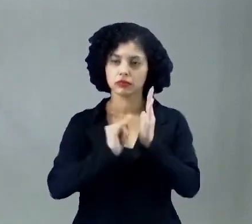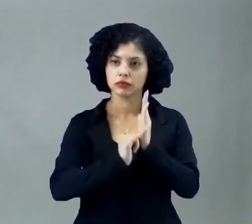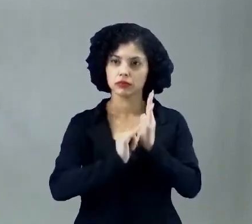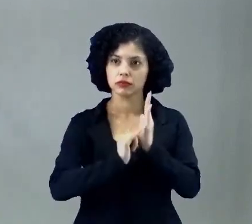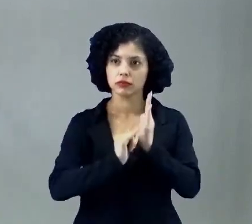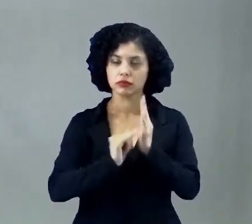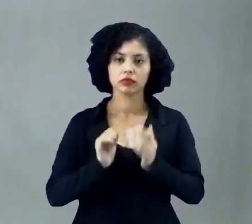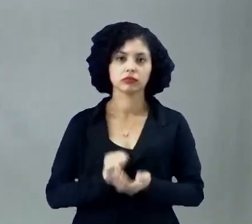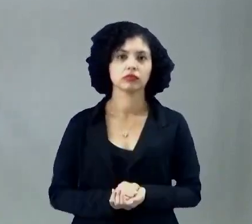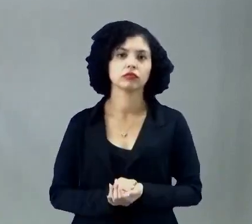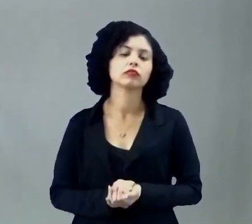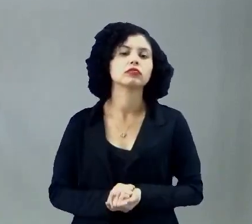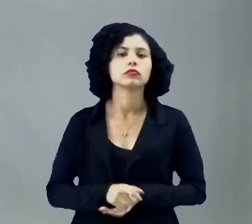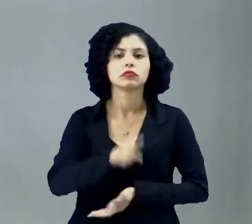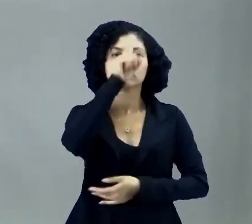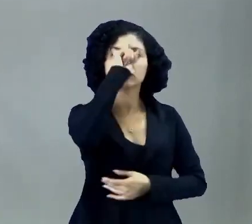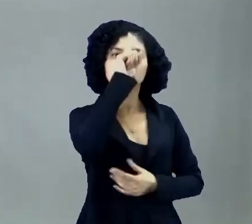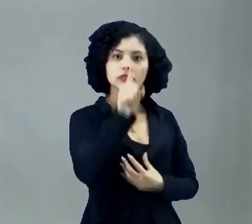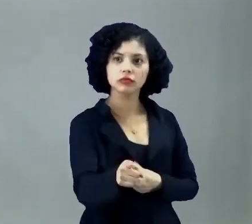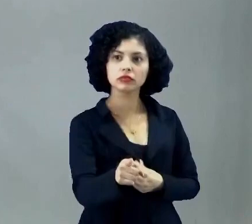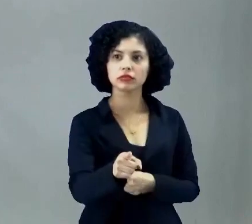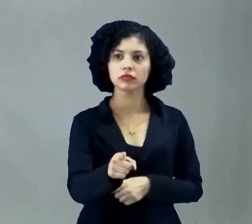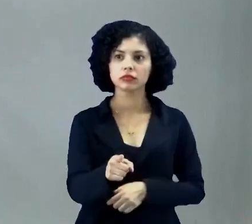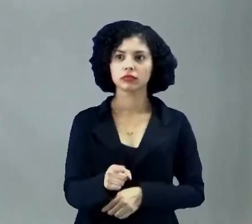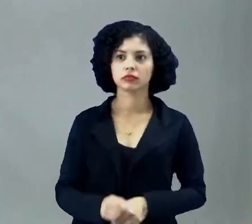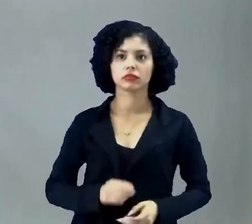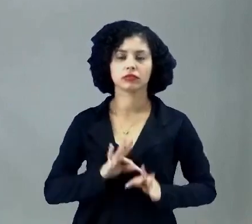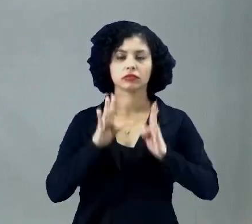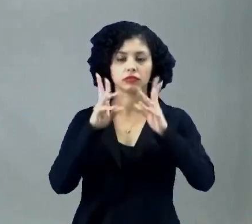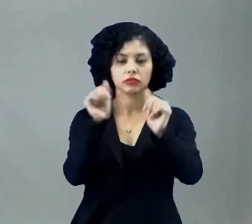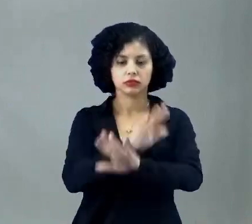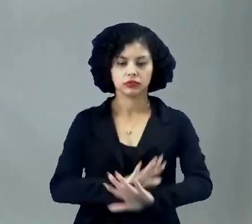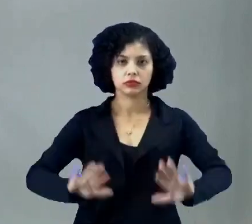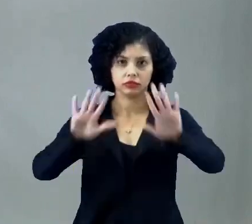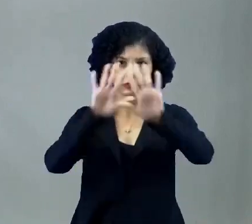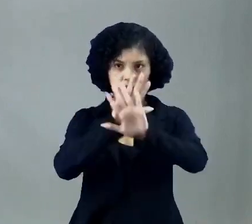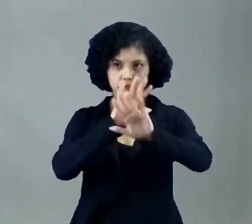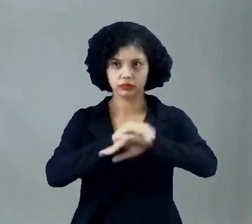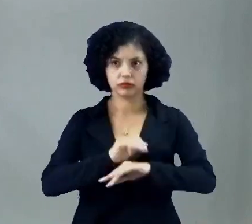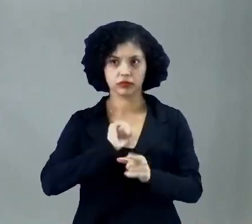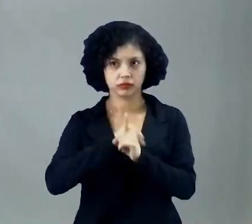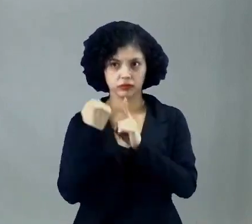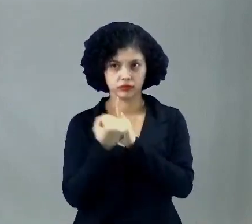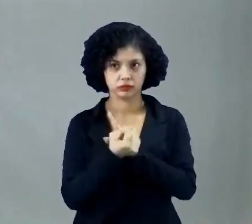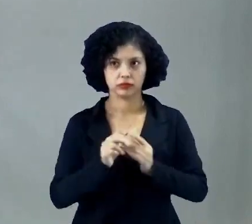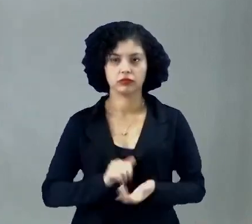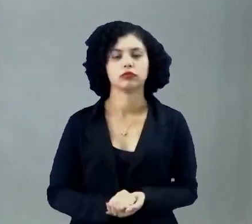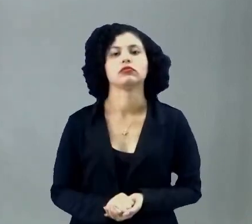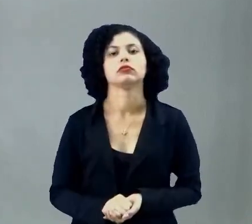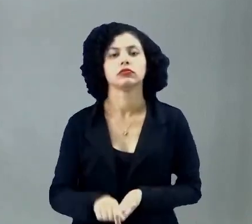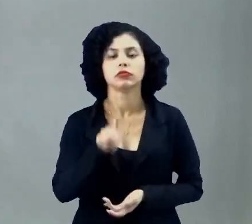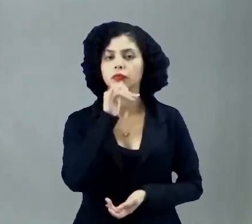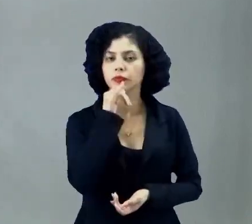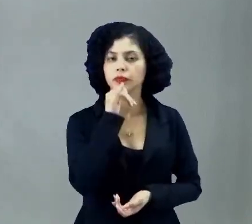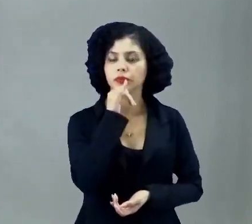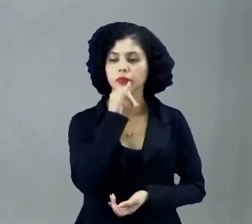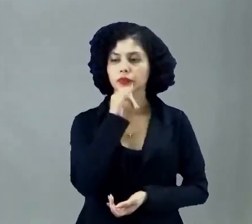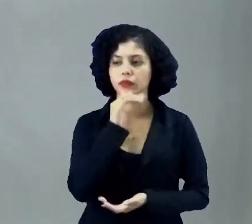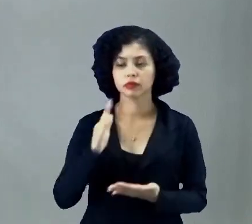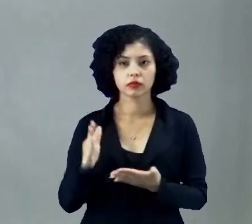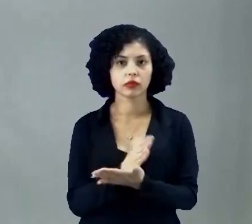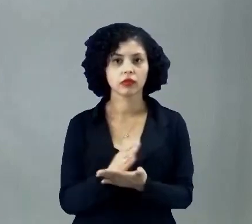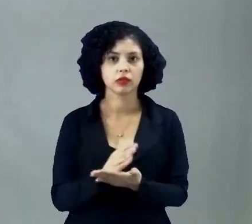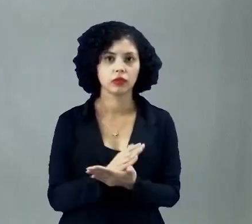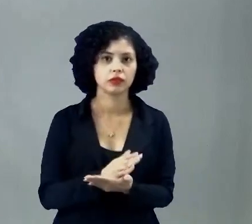instituição de uma autoridade comum entre todos os membros daquela sociedade. Então, por exemplo, é algo que